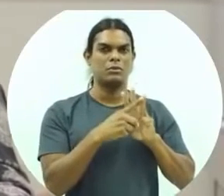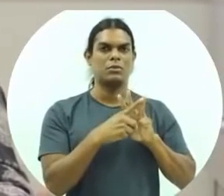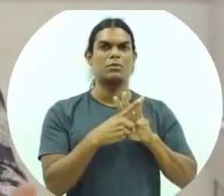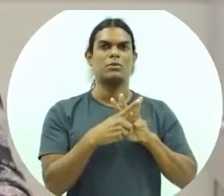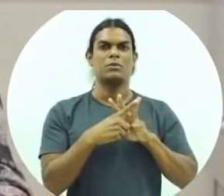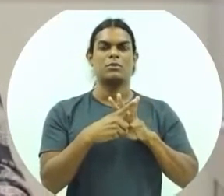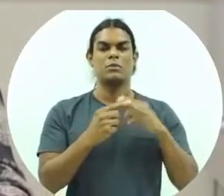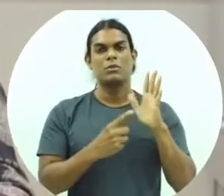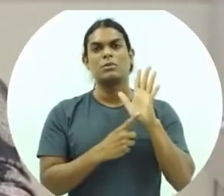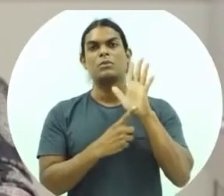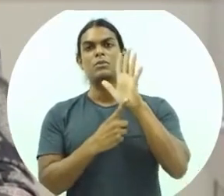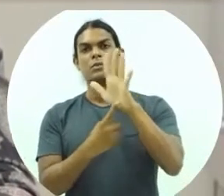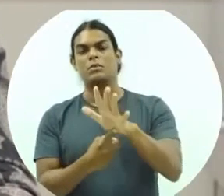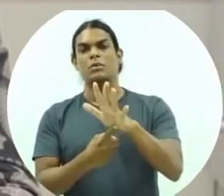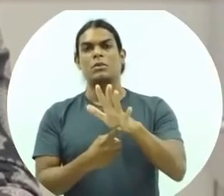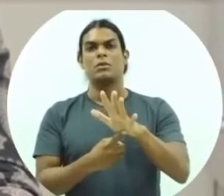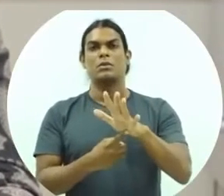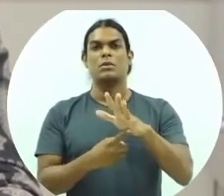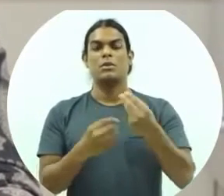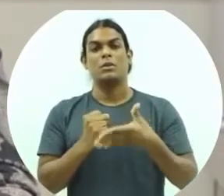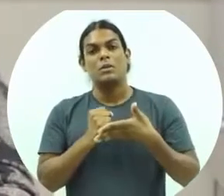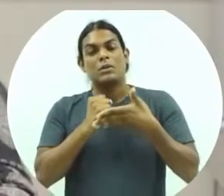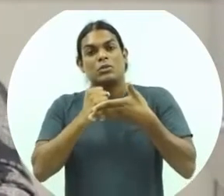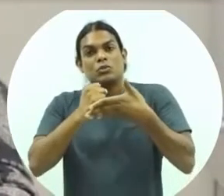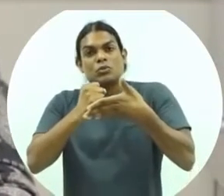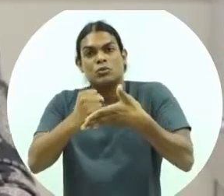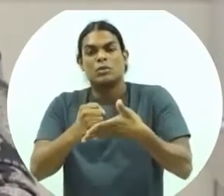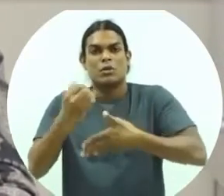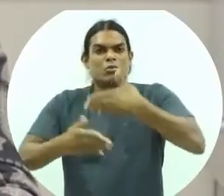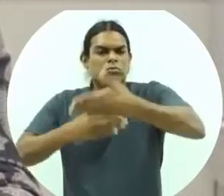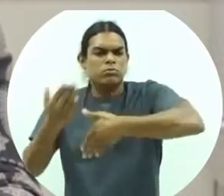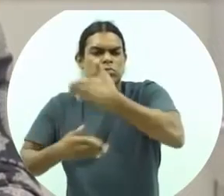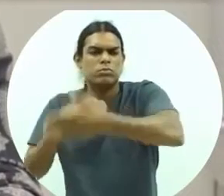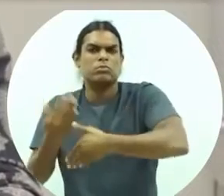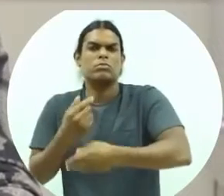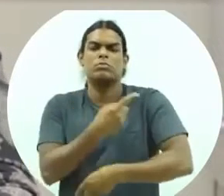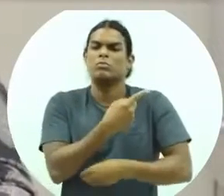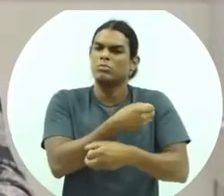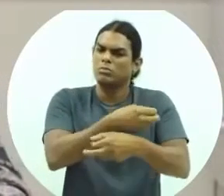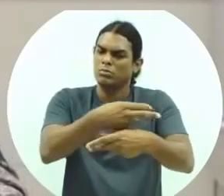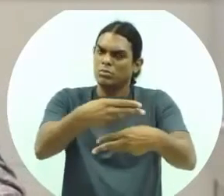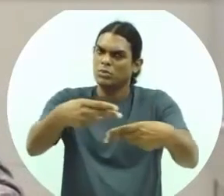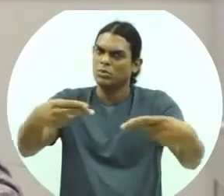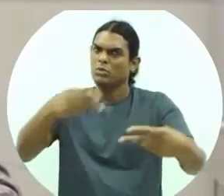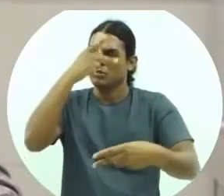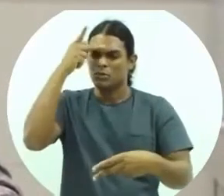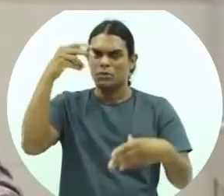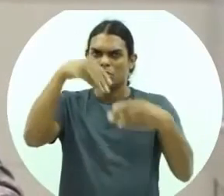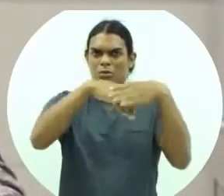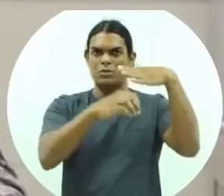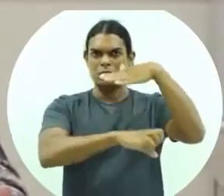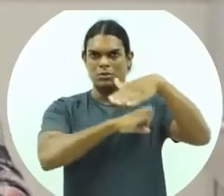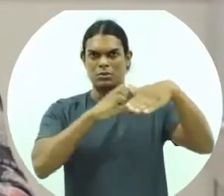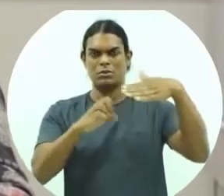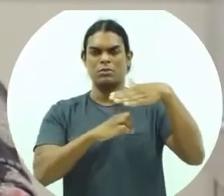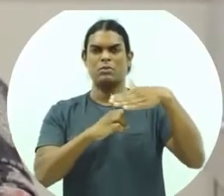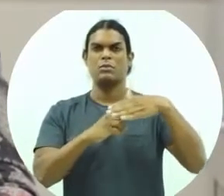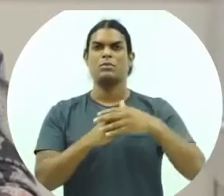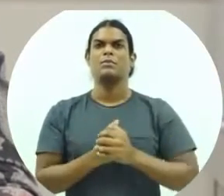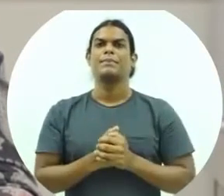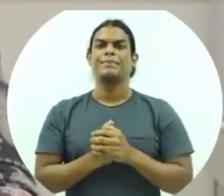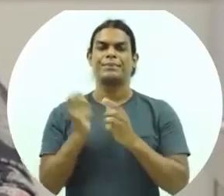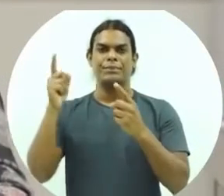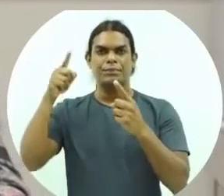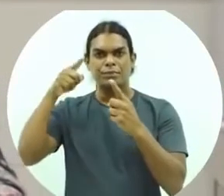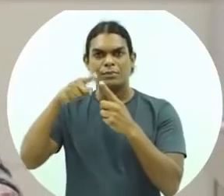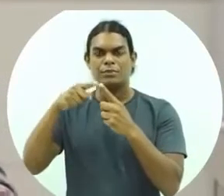E terceiro, fornecer oportunidades de crescimento e condições de efetiva participação a todos os membros da organização, tendo em vista,